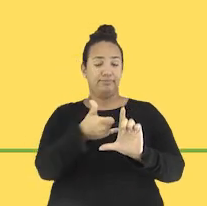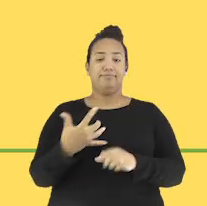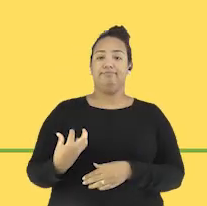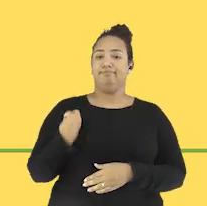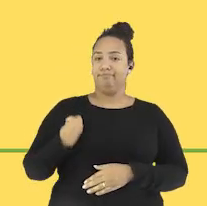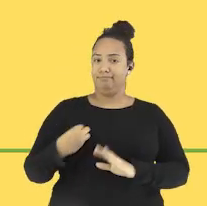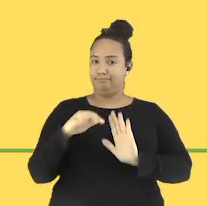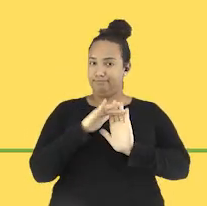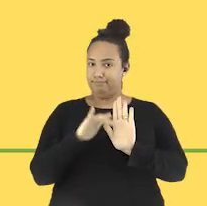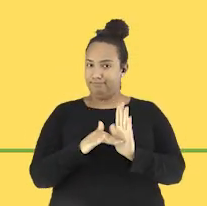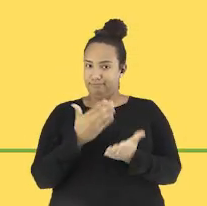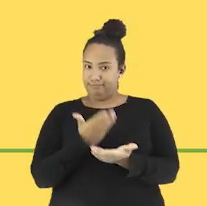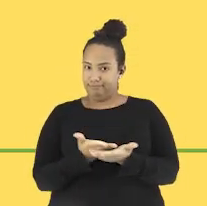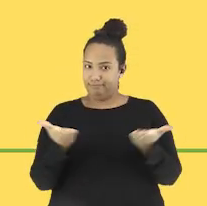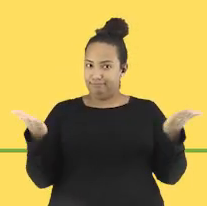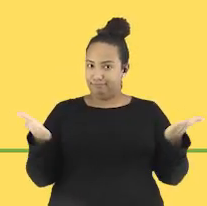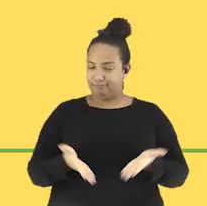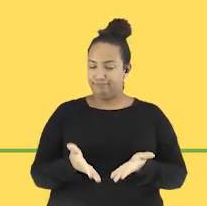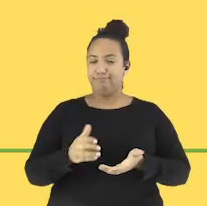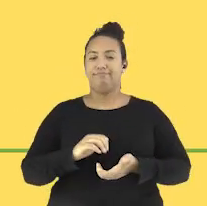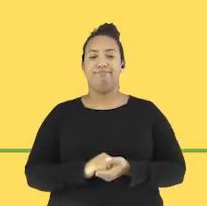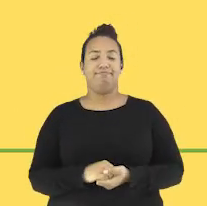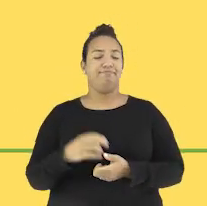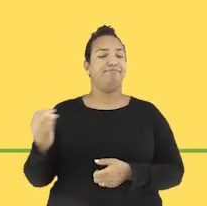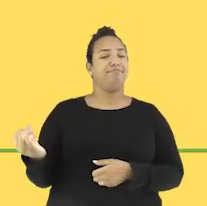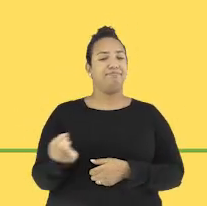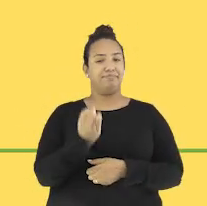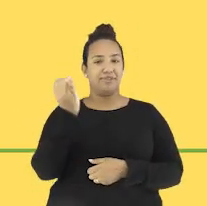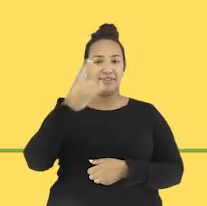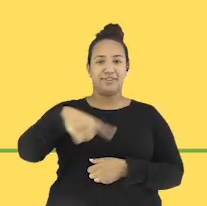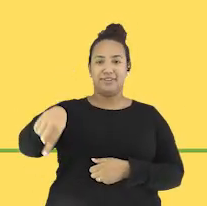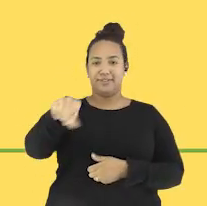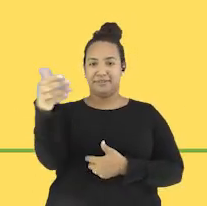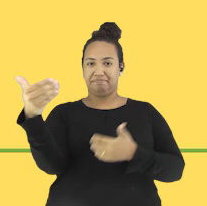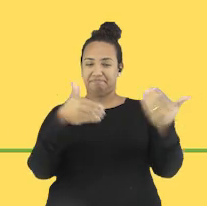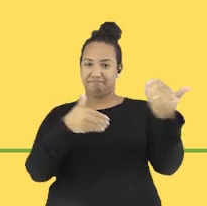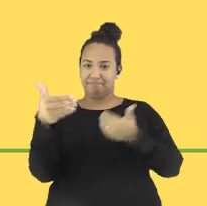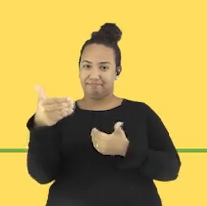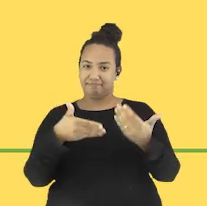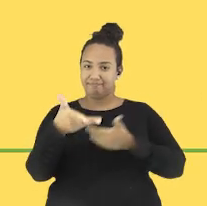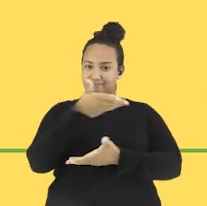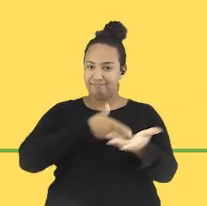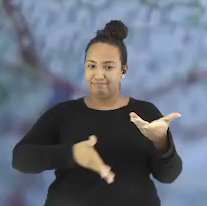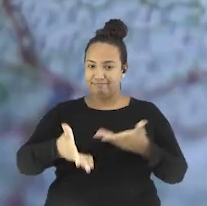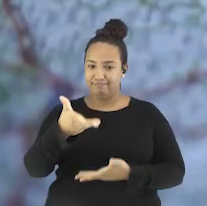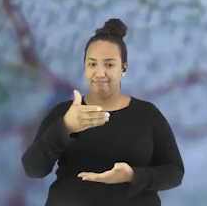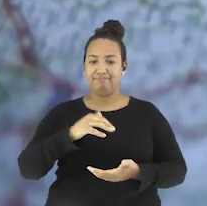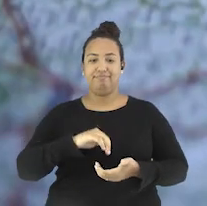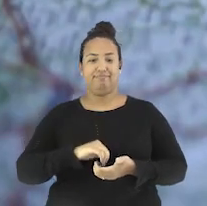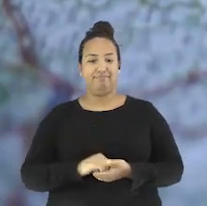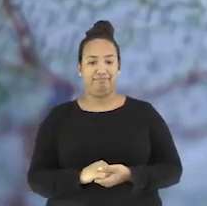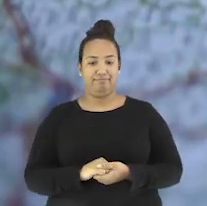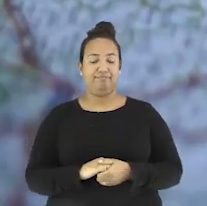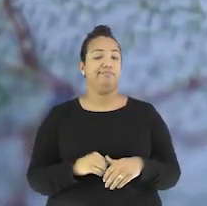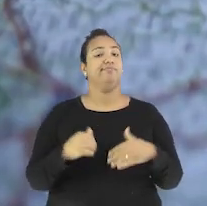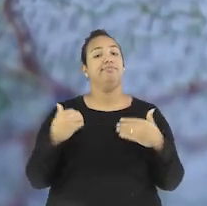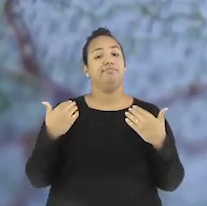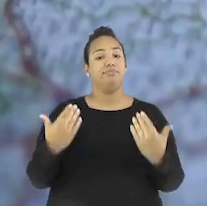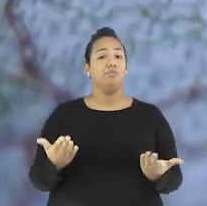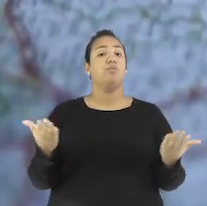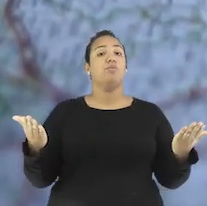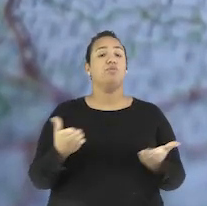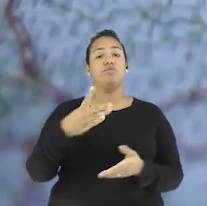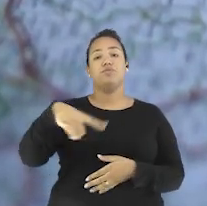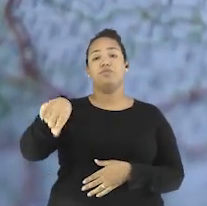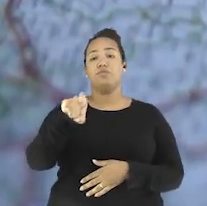e garantir a sua presença na aula de hoje. É muito importante a sua participação e interação na aula. Como vamos conhecer e